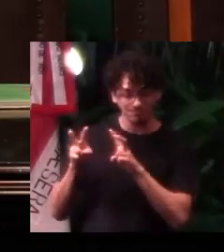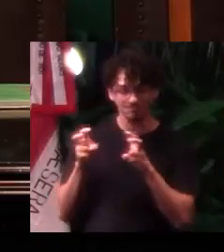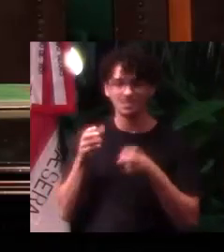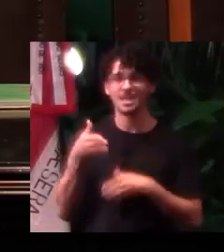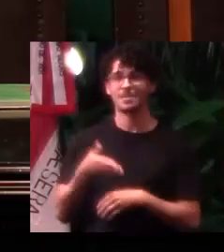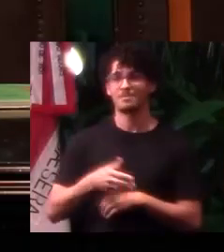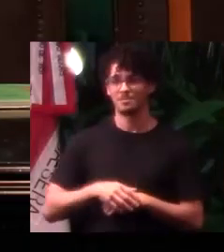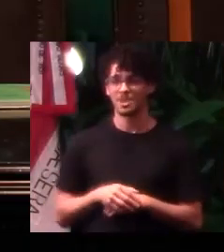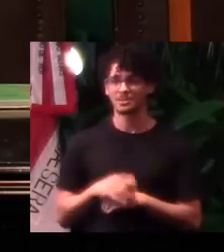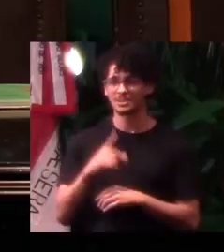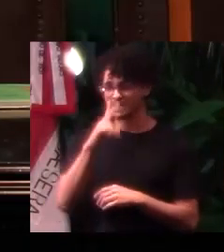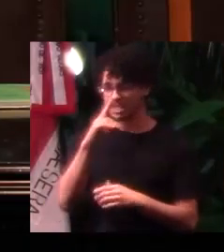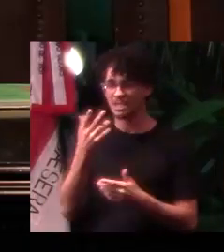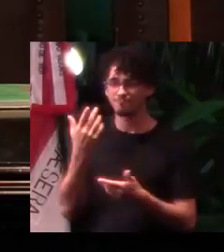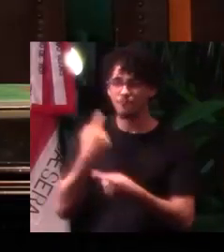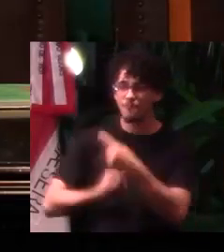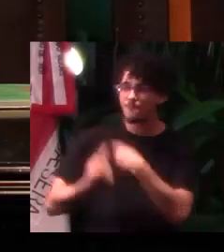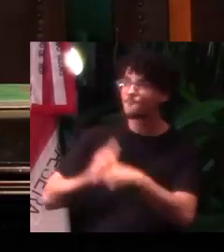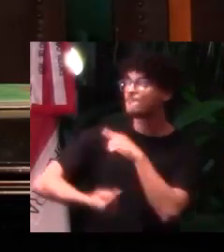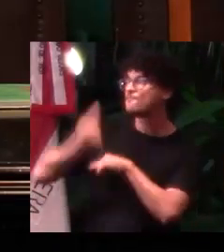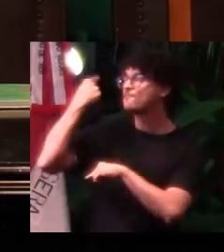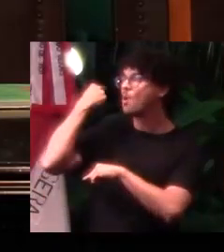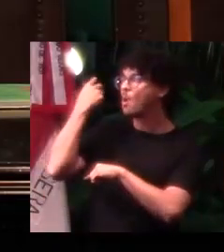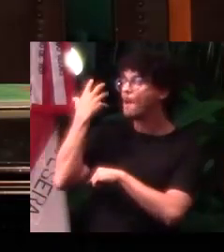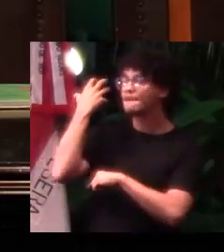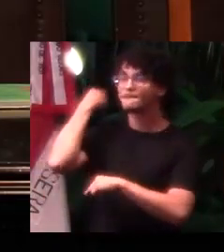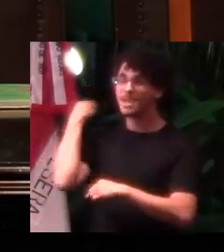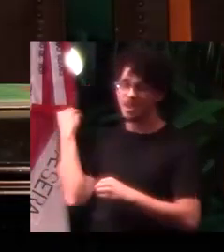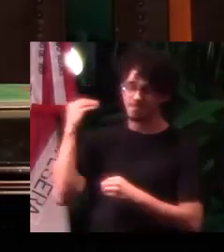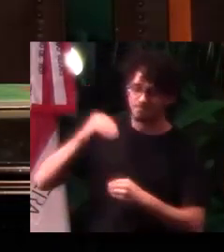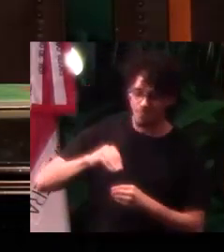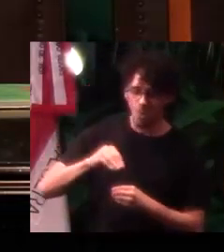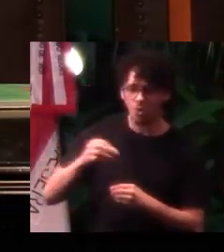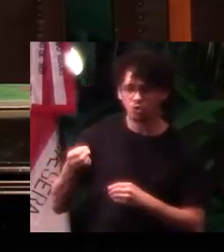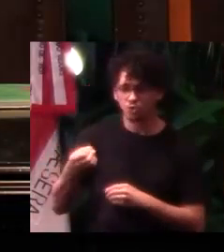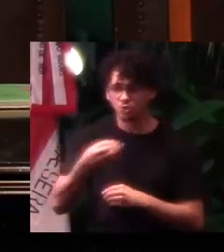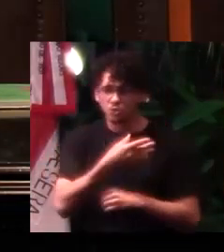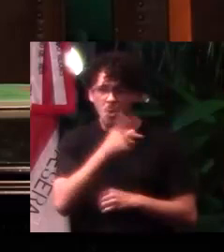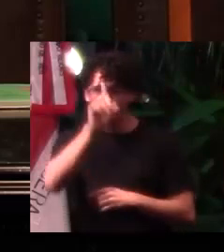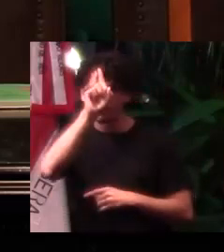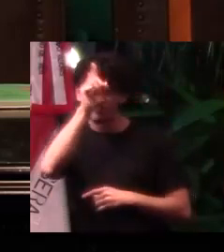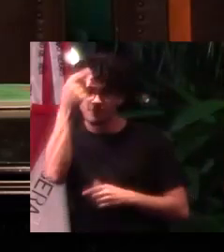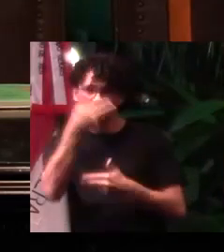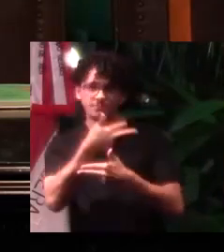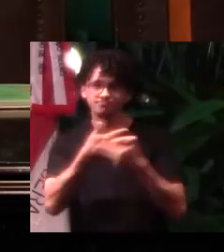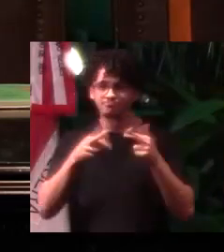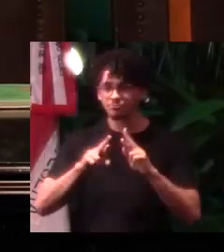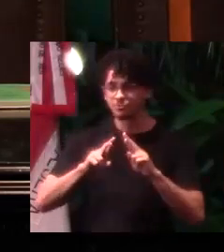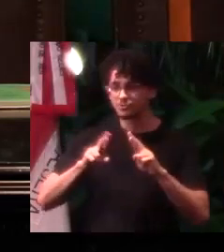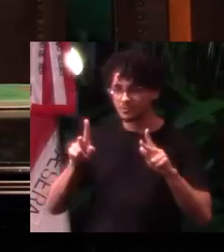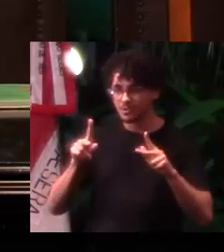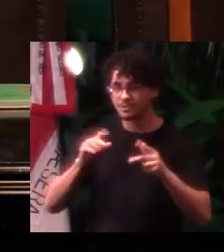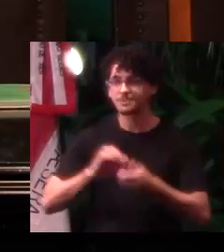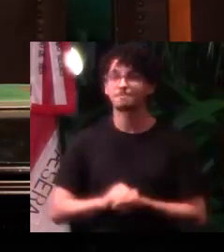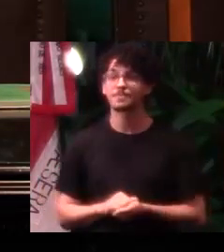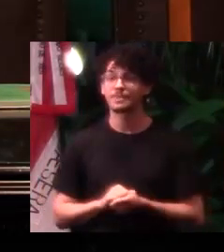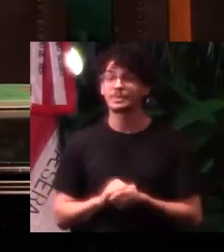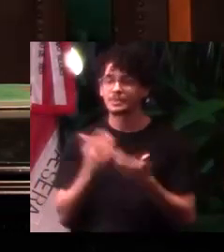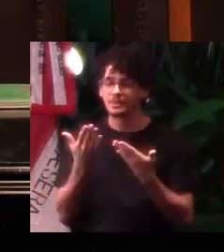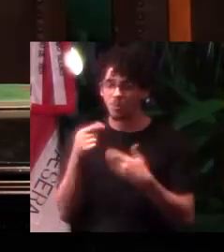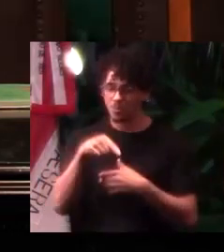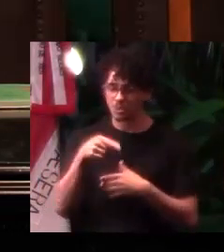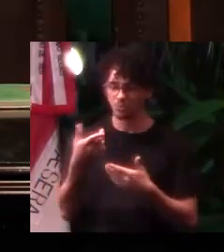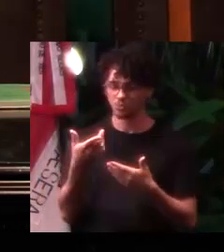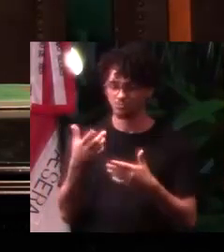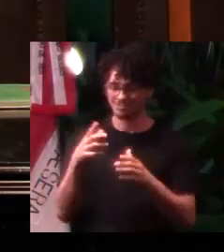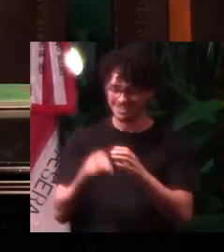arcaísmos e rever regionalismo, funde umas outras tantas. E, enfim, esse estado